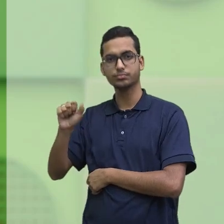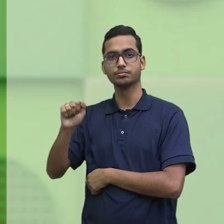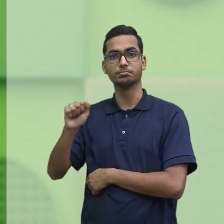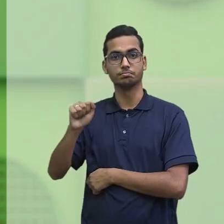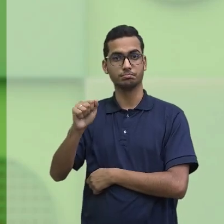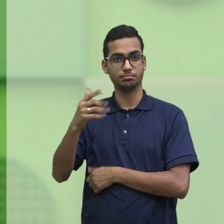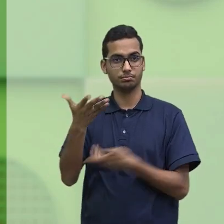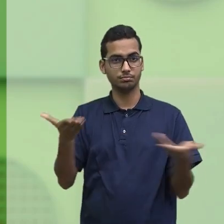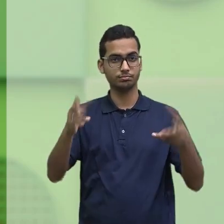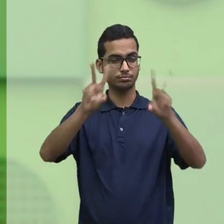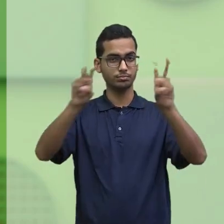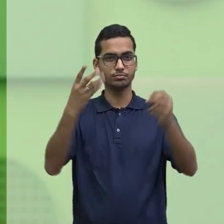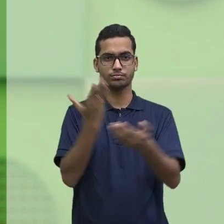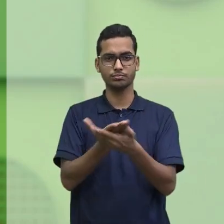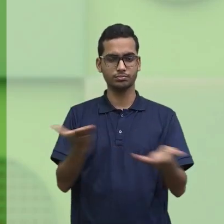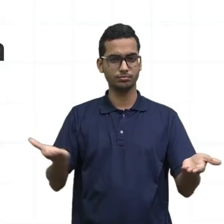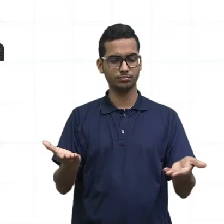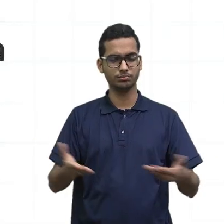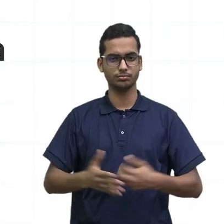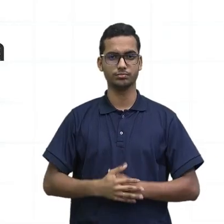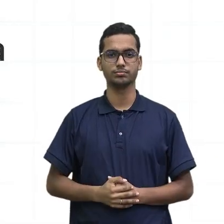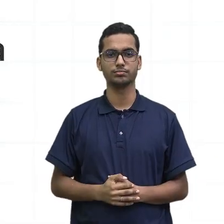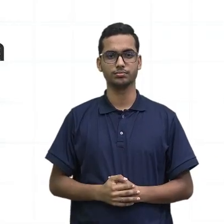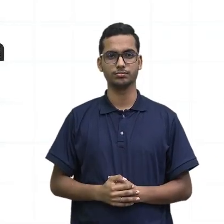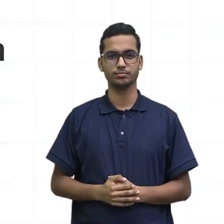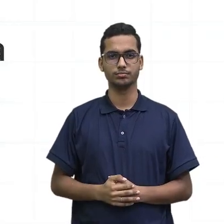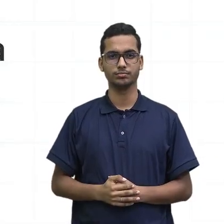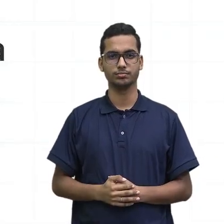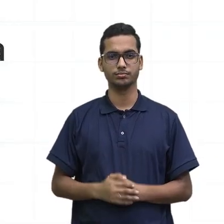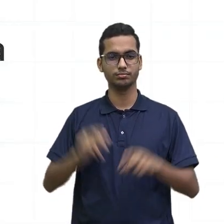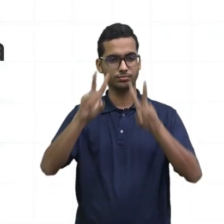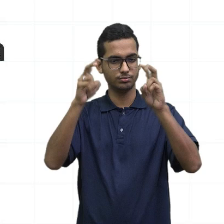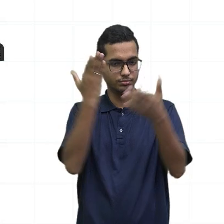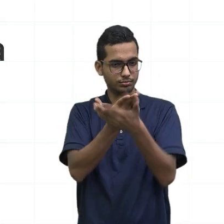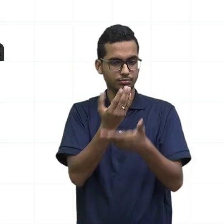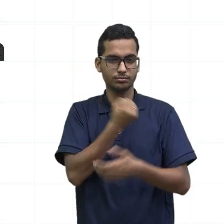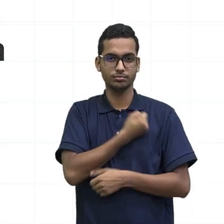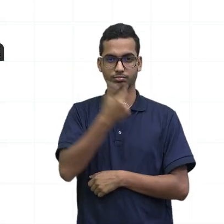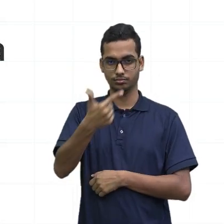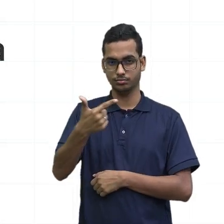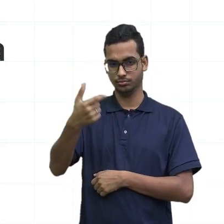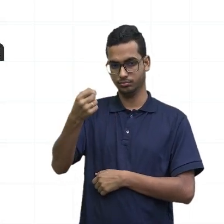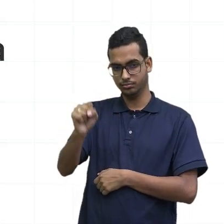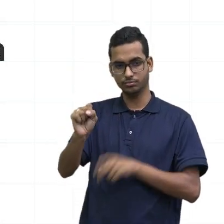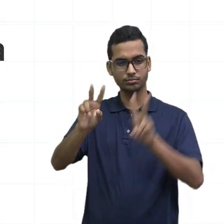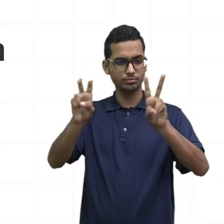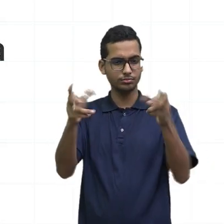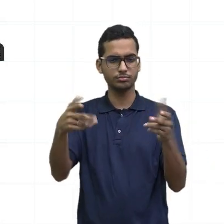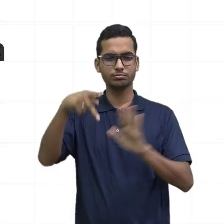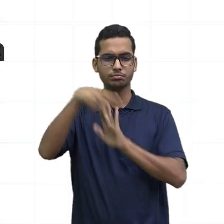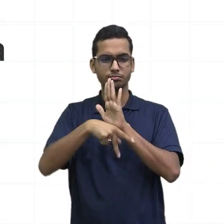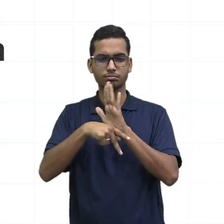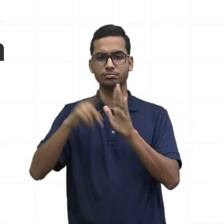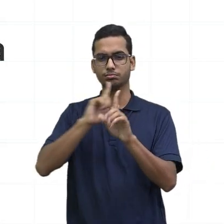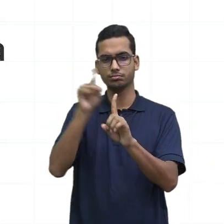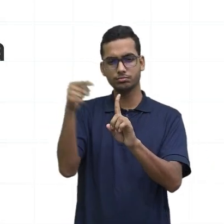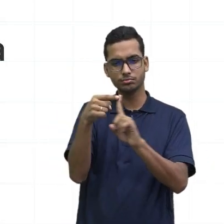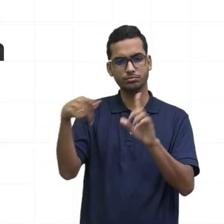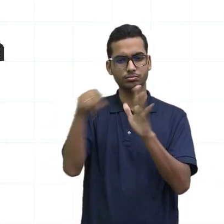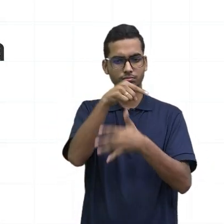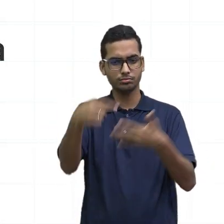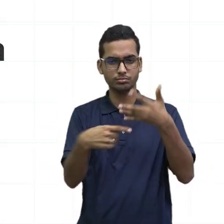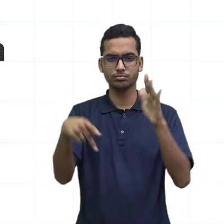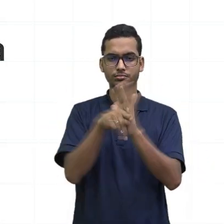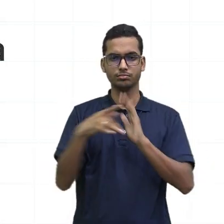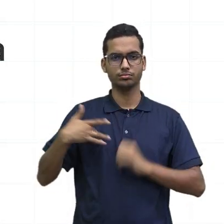de conhecimento da nossa aula. Na nossa aula de número 28, objeto de conhecimento, programas e